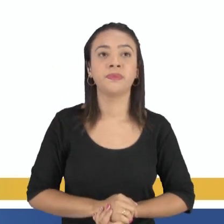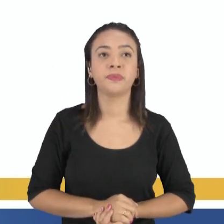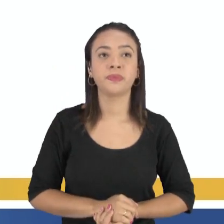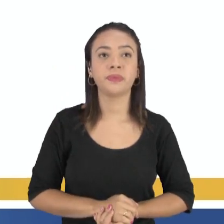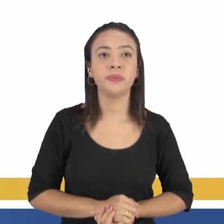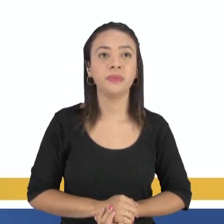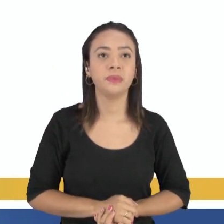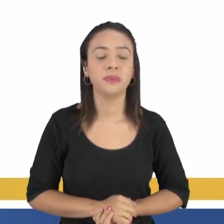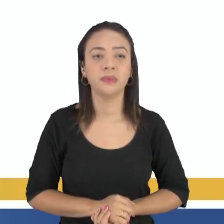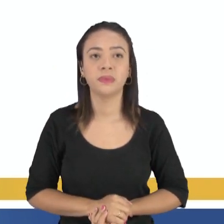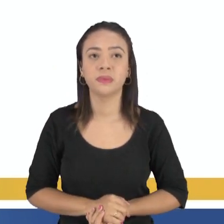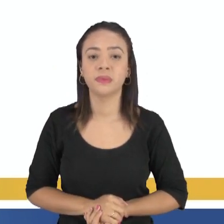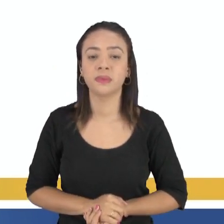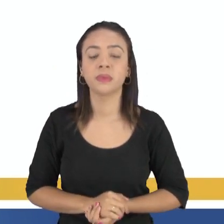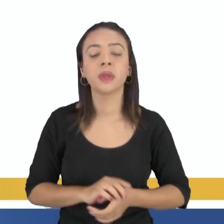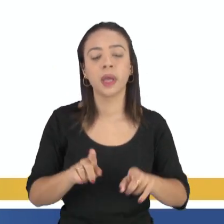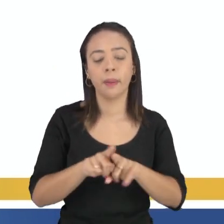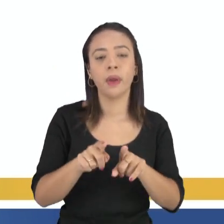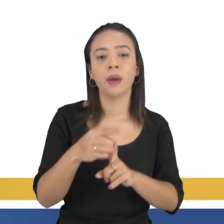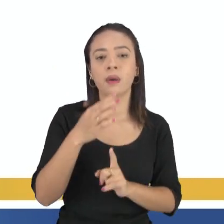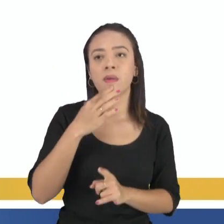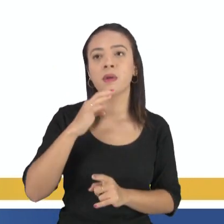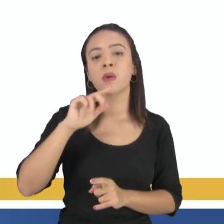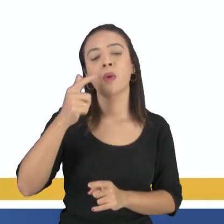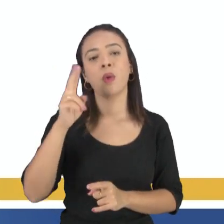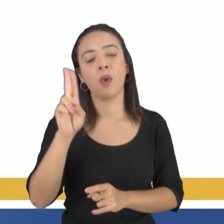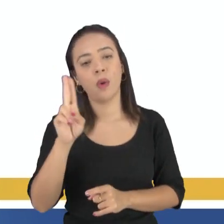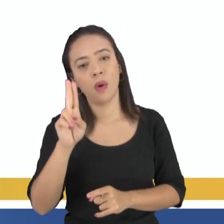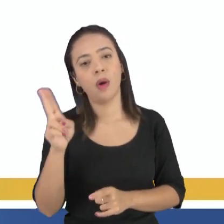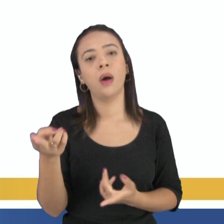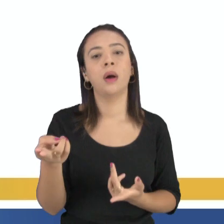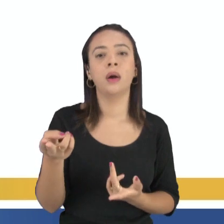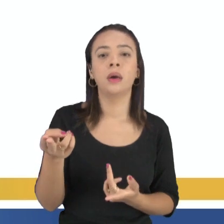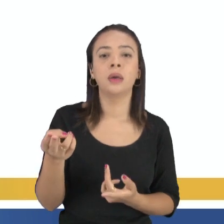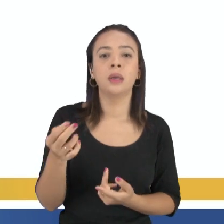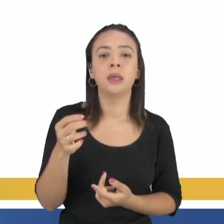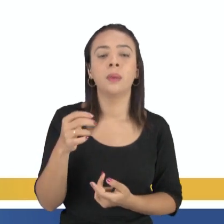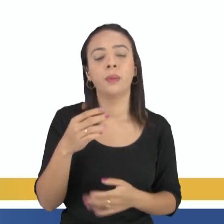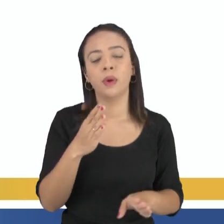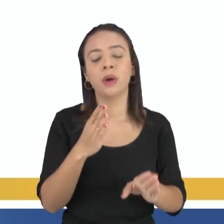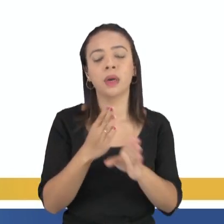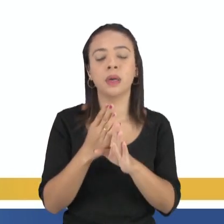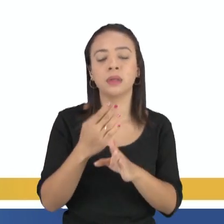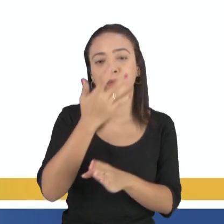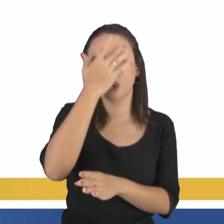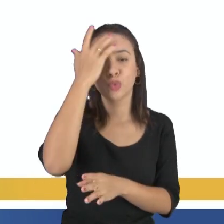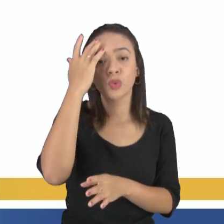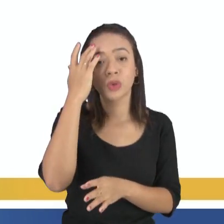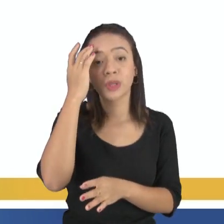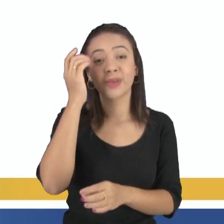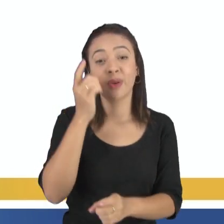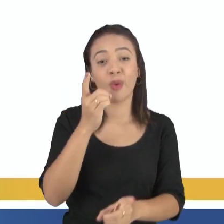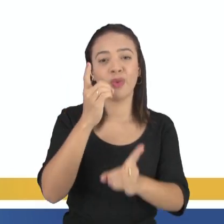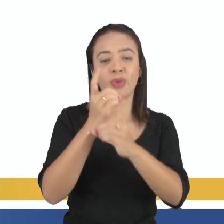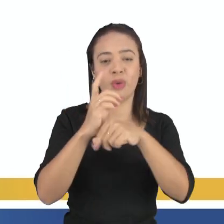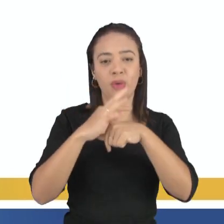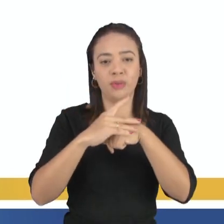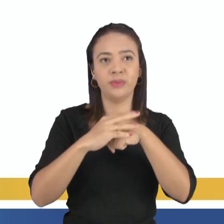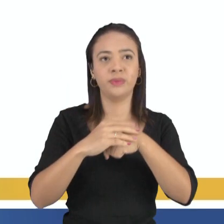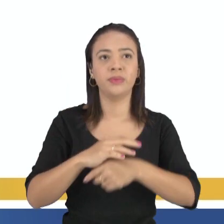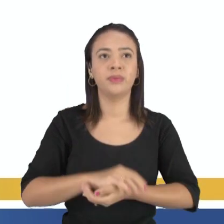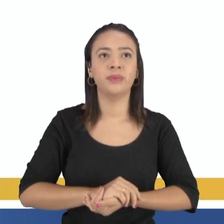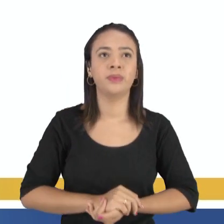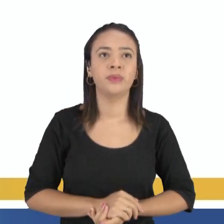Mycobacterium tuberculosis, mas também conhecido como bacilo de Koch em relação ao seu descobridor, que foi Robert Koch, ok?